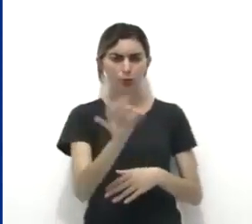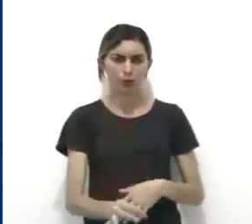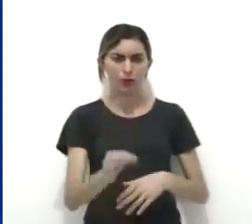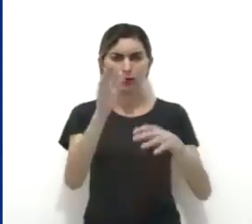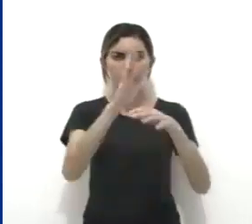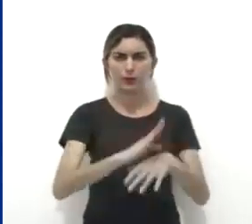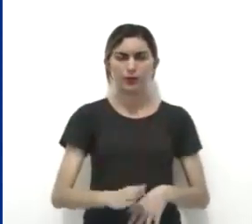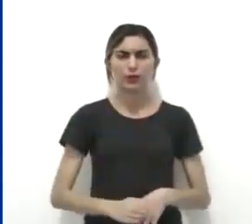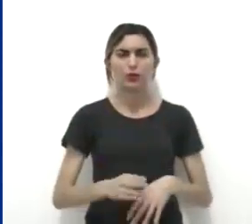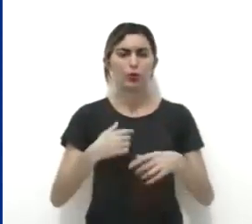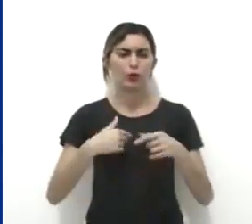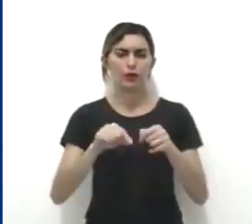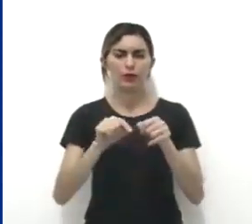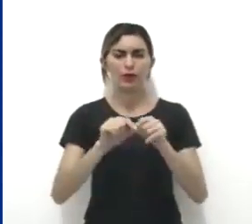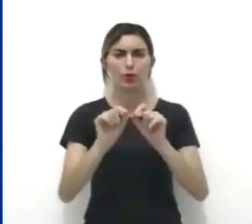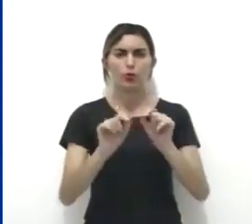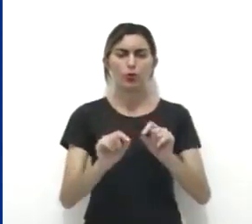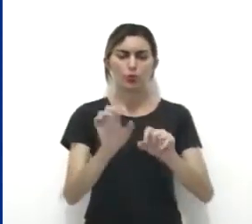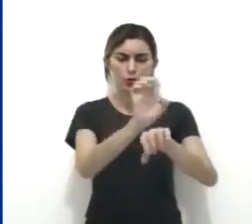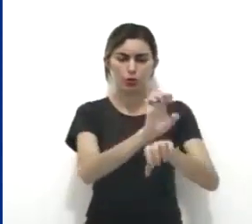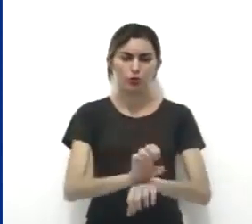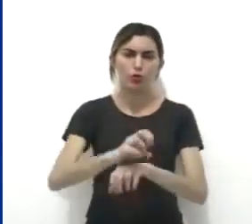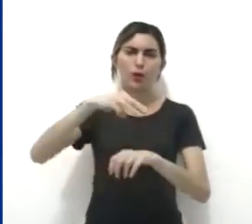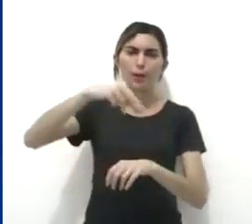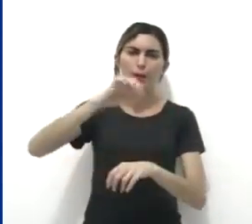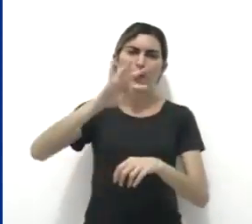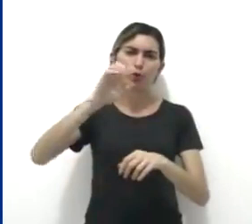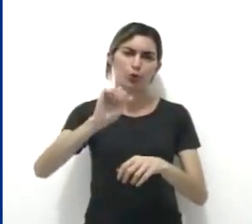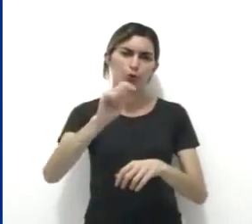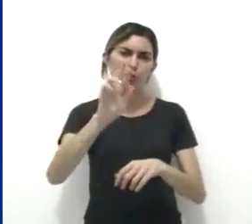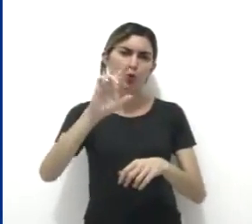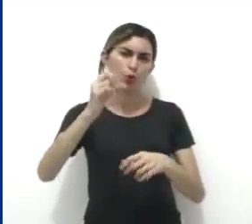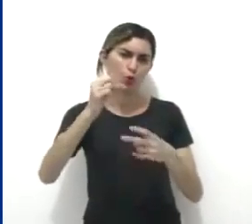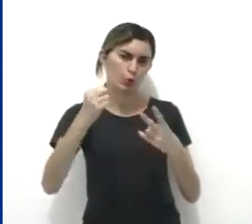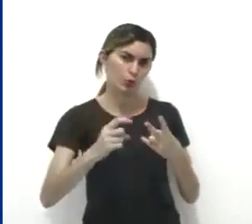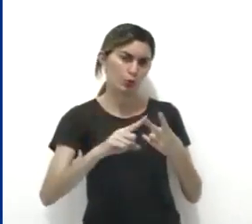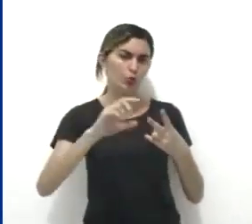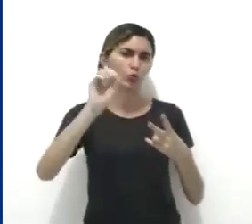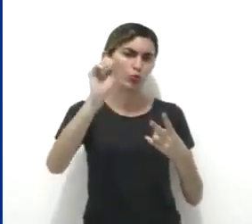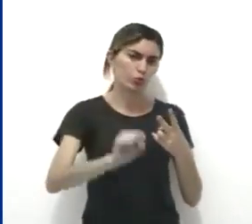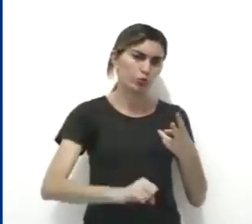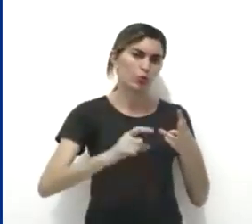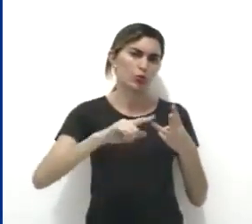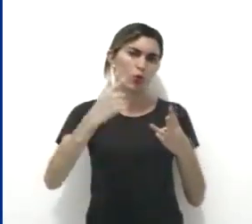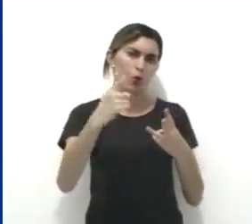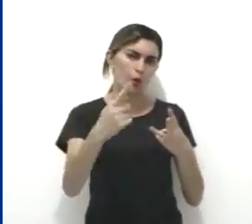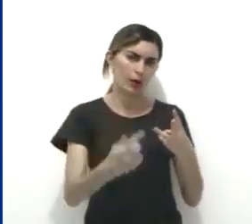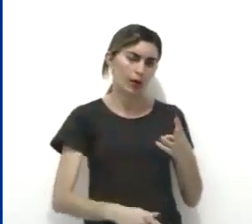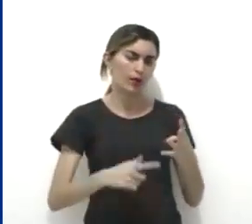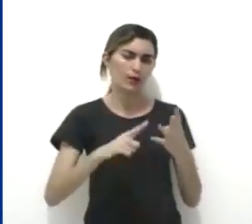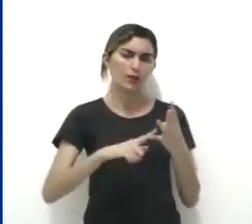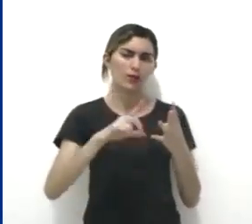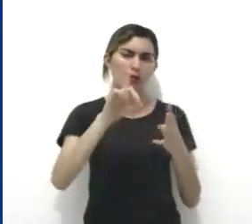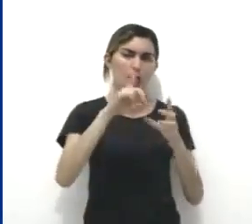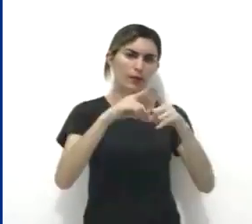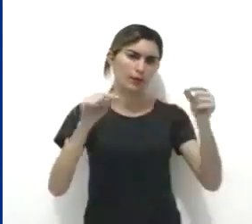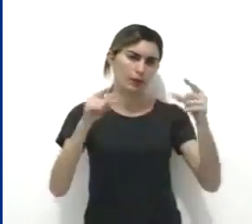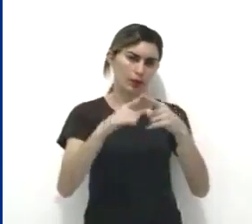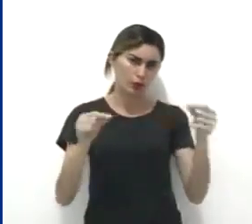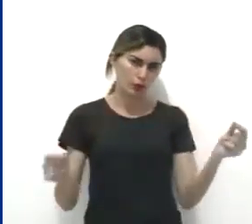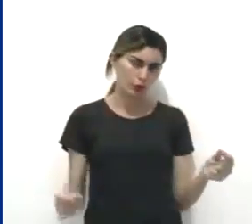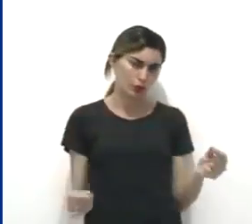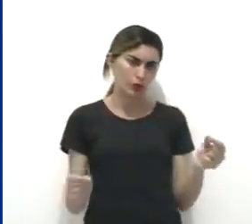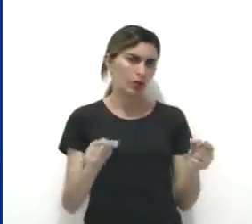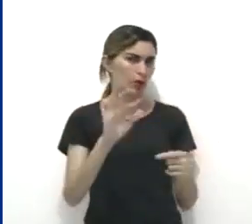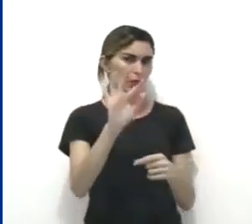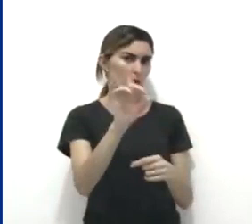18,86% do território brasileiro, é formado pelos estados de Mato Grosso do Sul, Goiás. Distrito